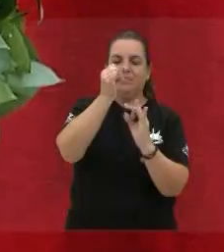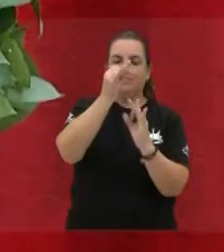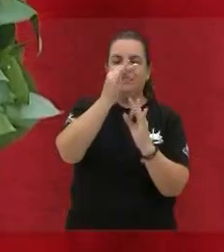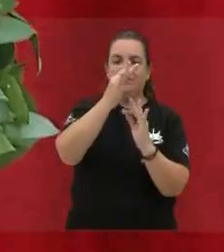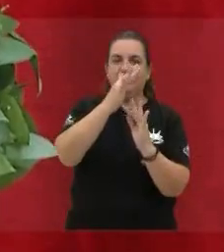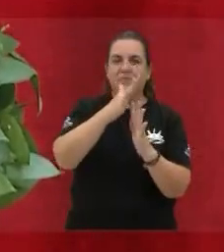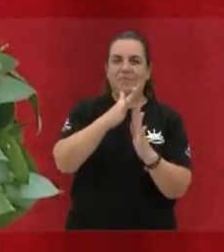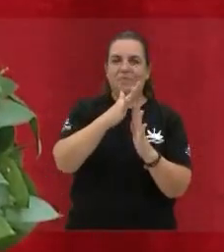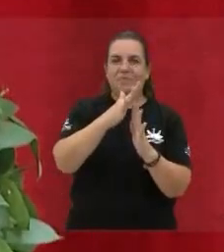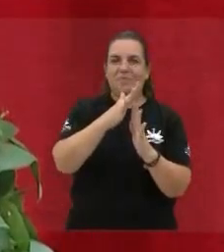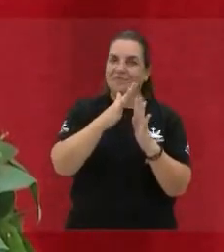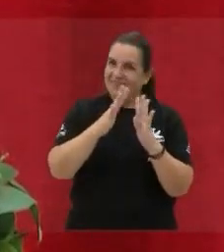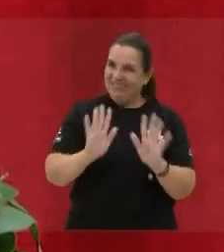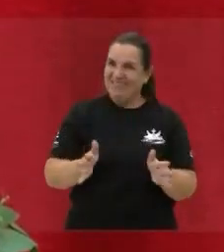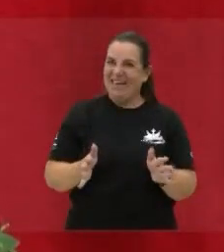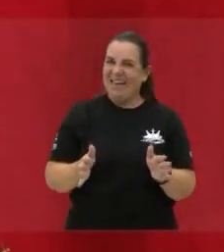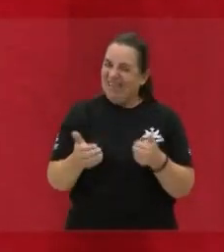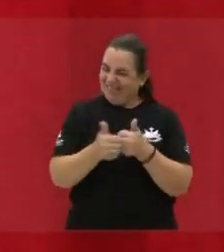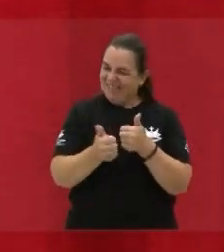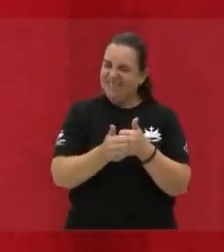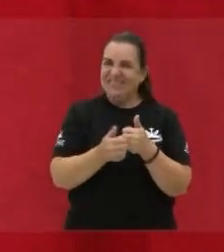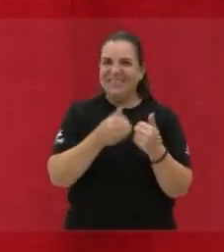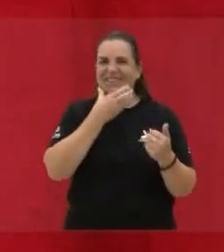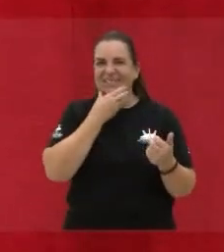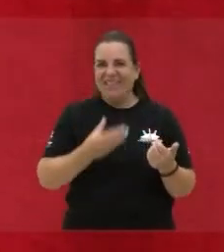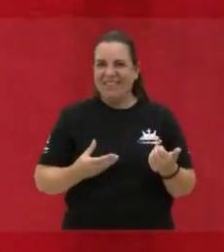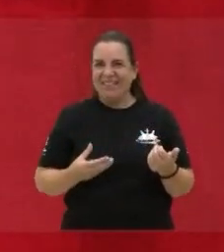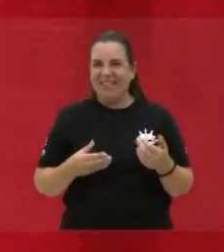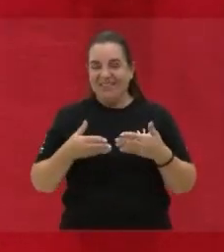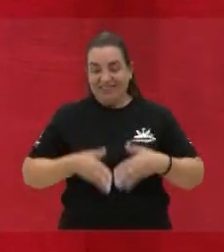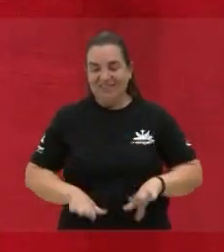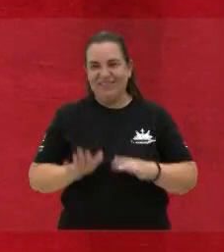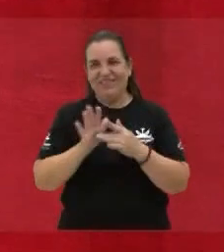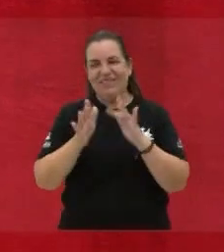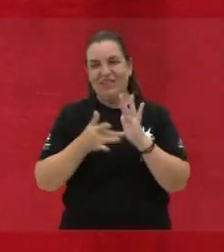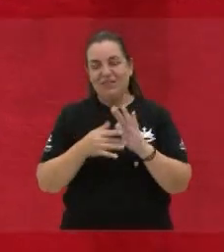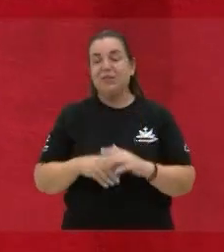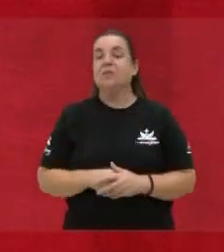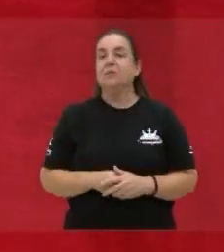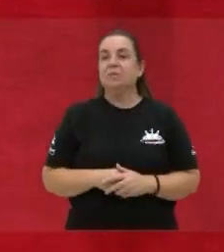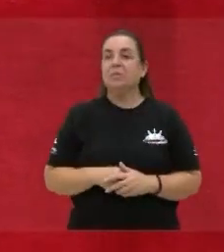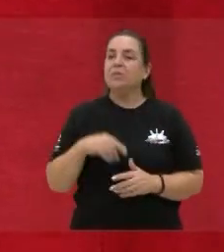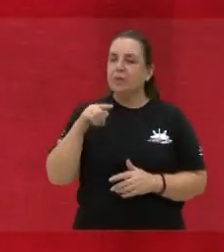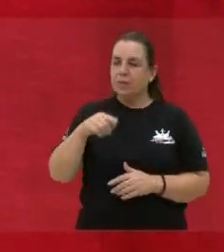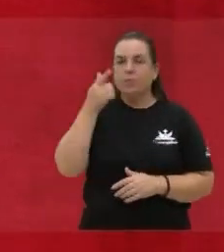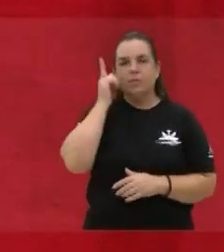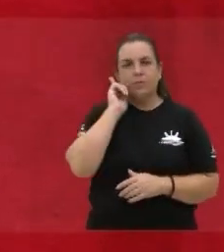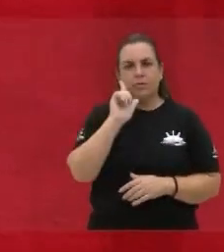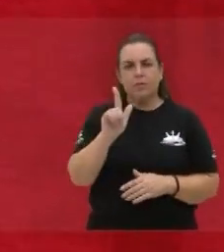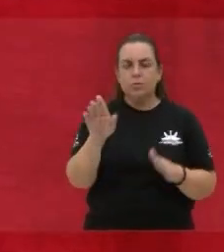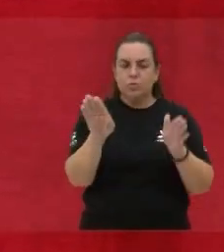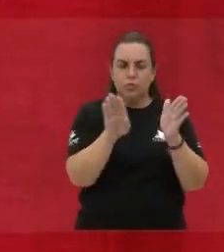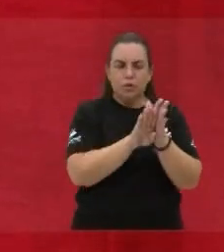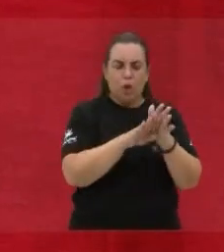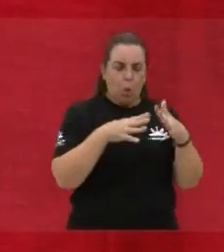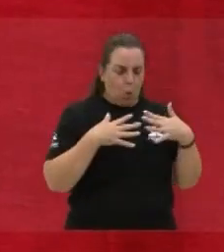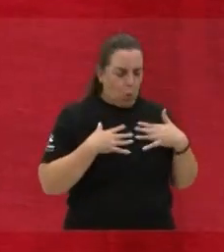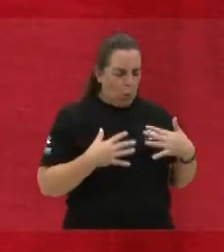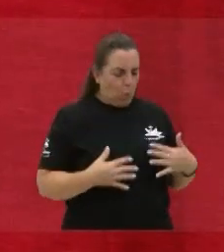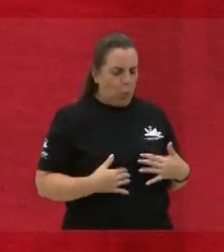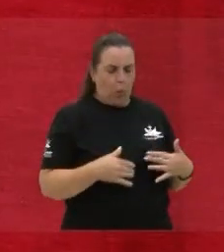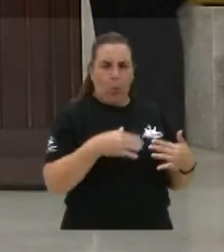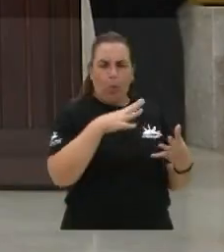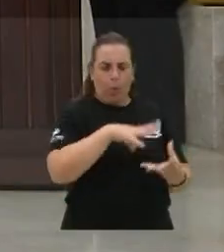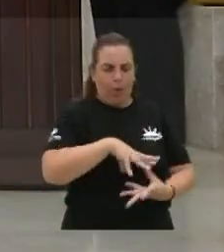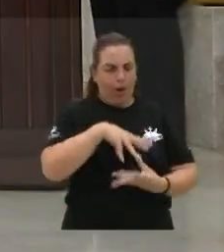o intensivo que Deus nos propõe para chegarmos de corpo e alma, de mente e